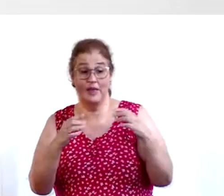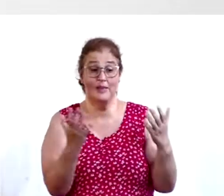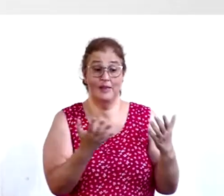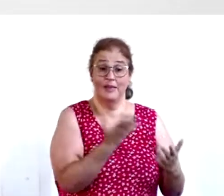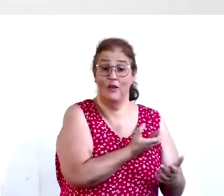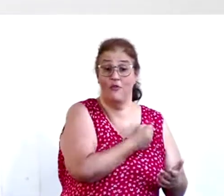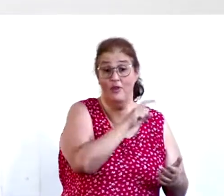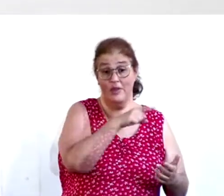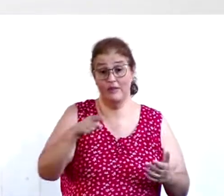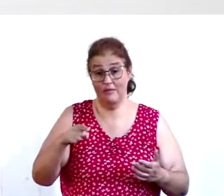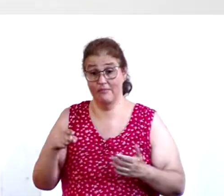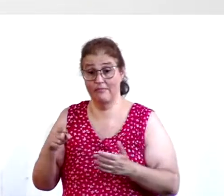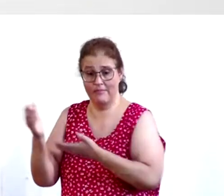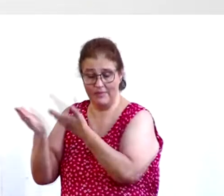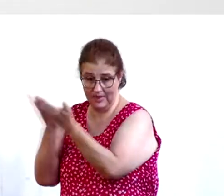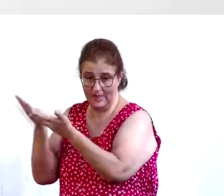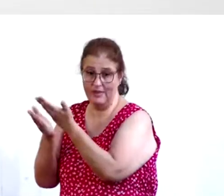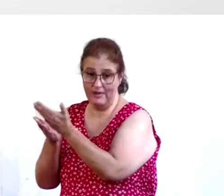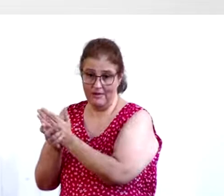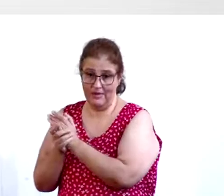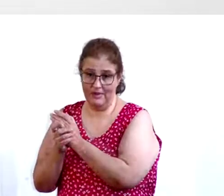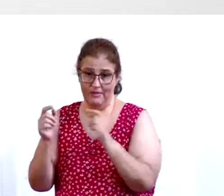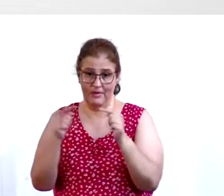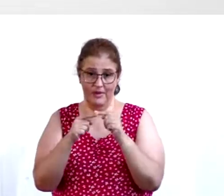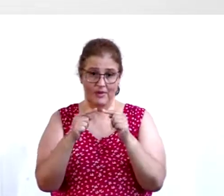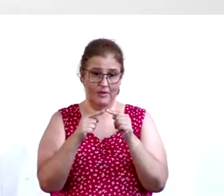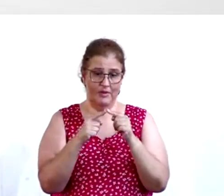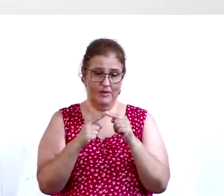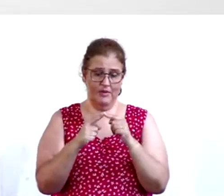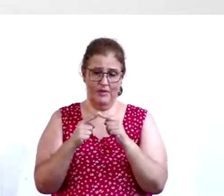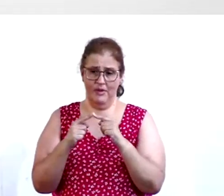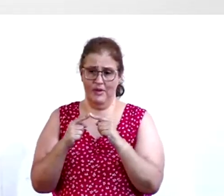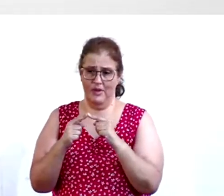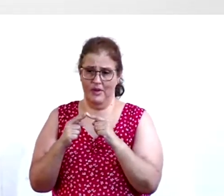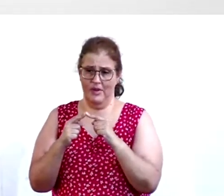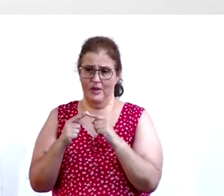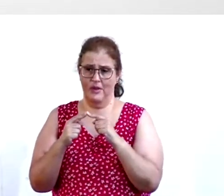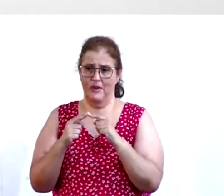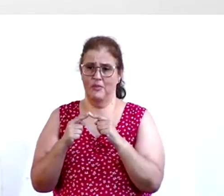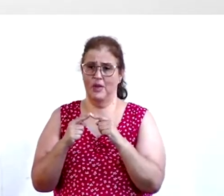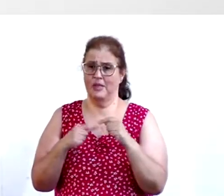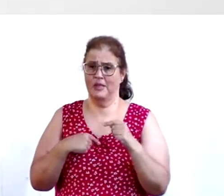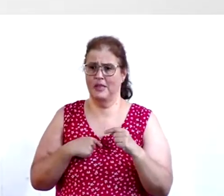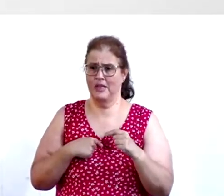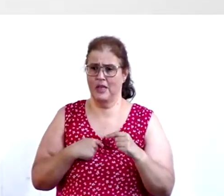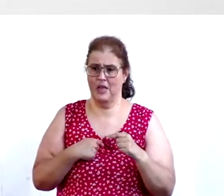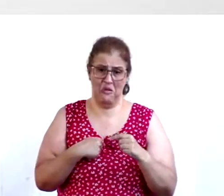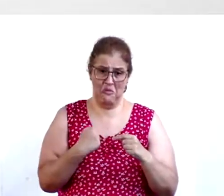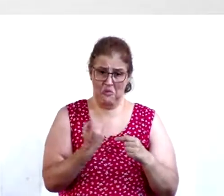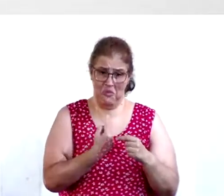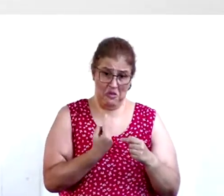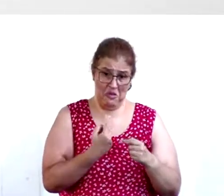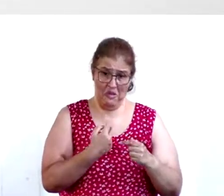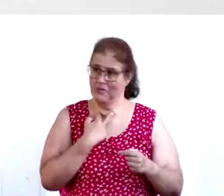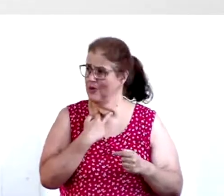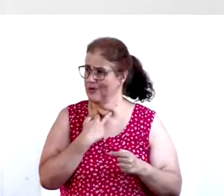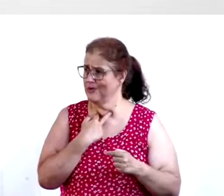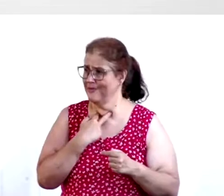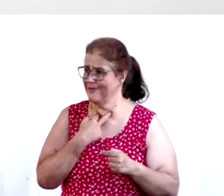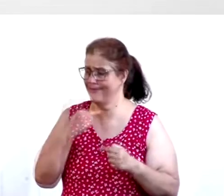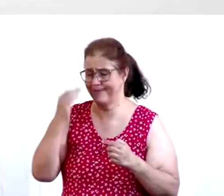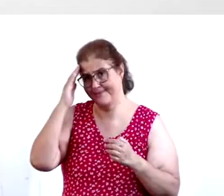serviço, mas eu, talvez sozinho, não consiga identificar qual é essa relação. Ei, aí, alguém pode me ajudar?